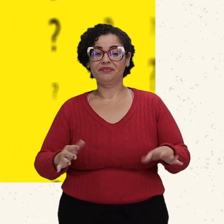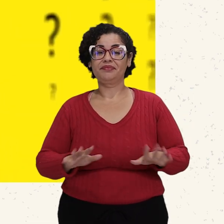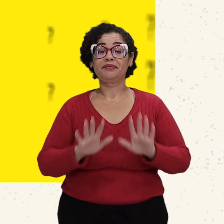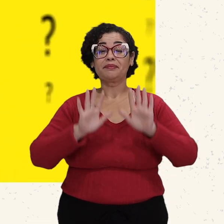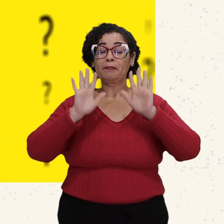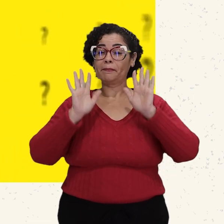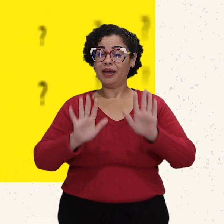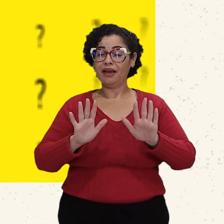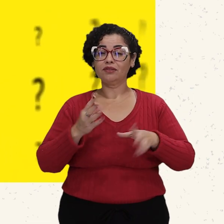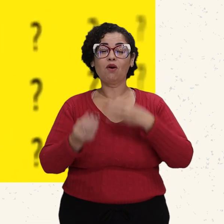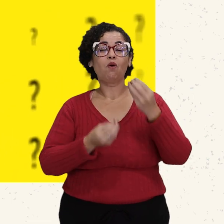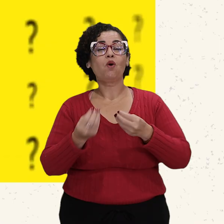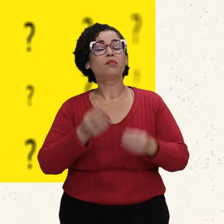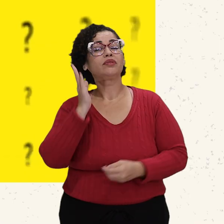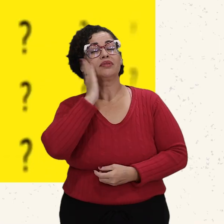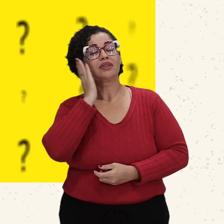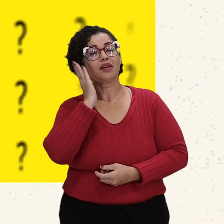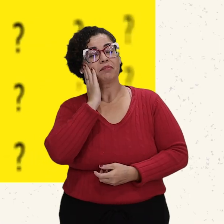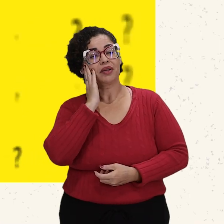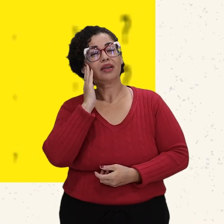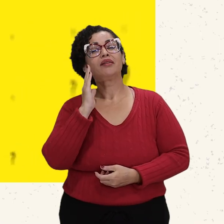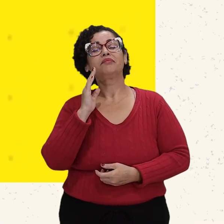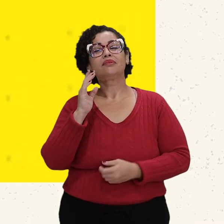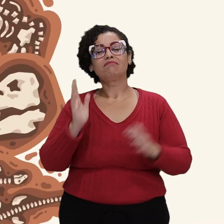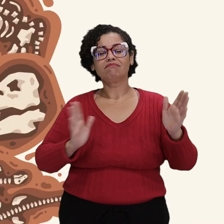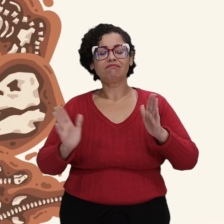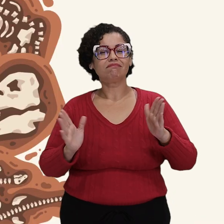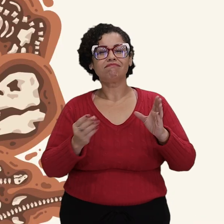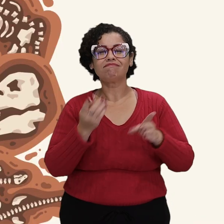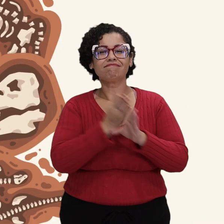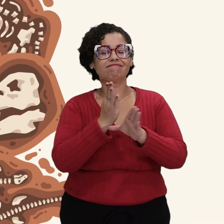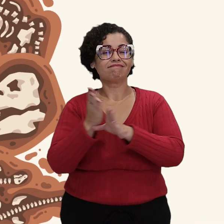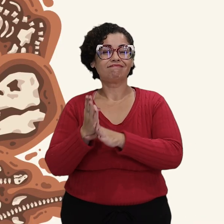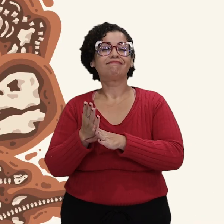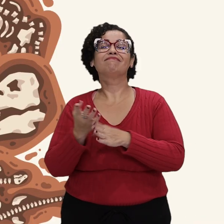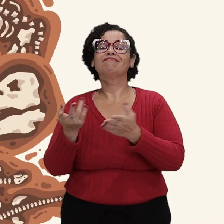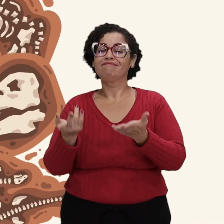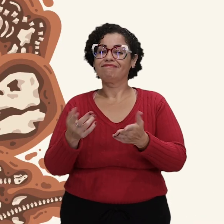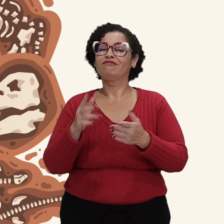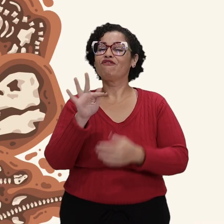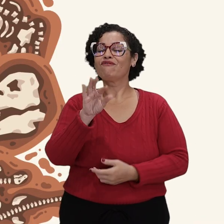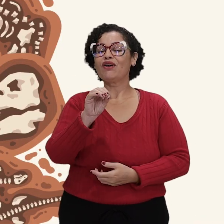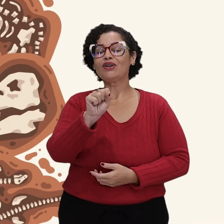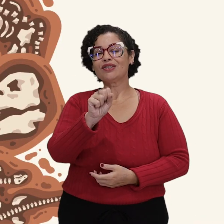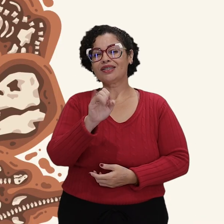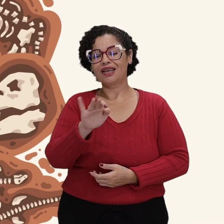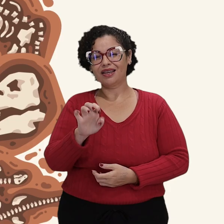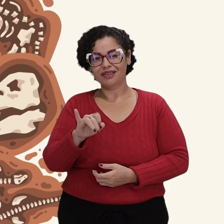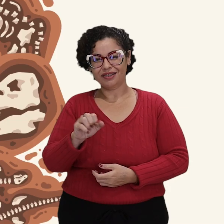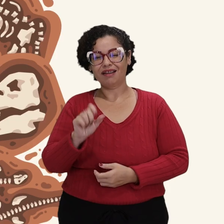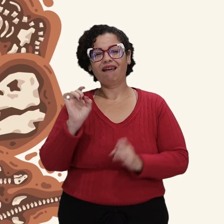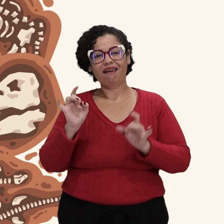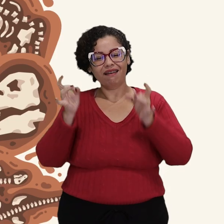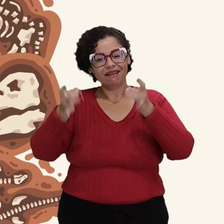Mas como sabemos tanto sobre esses períodos? Graças aos fósseis. Eles são vestígios